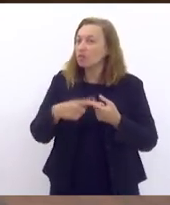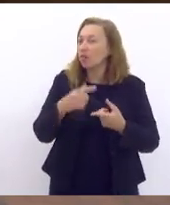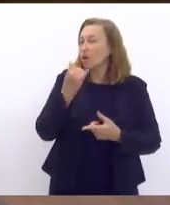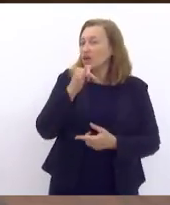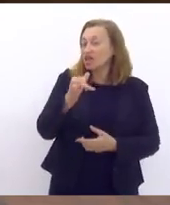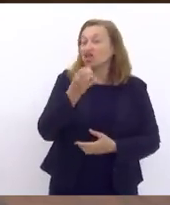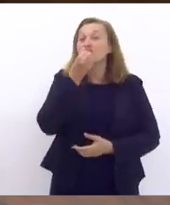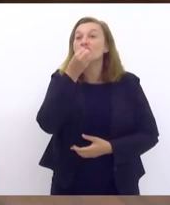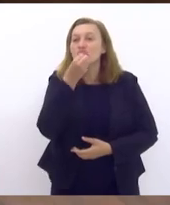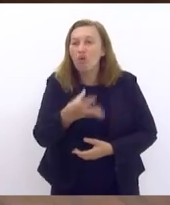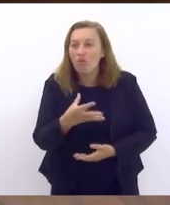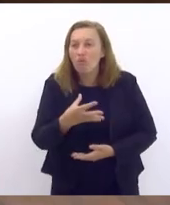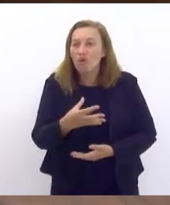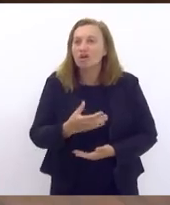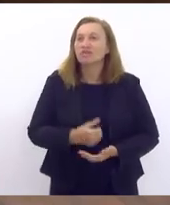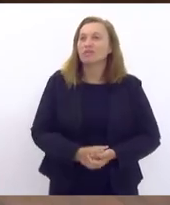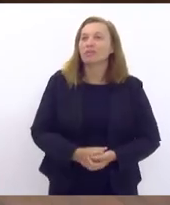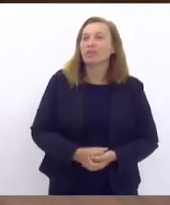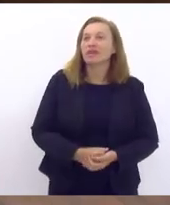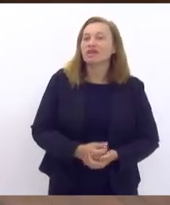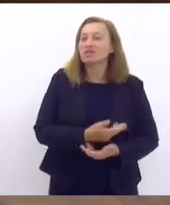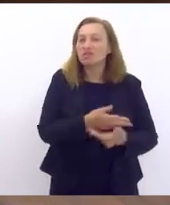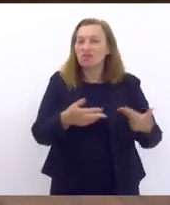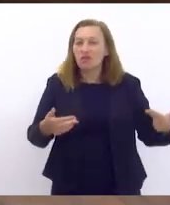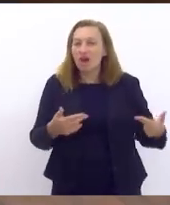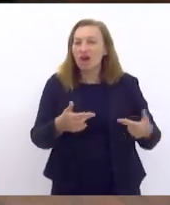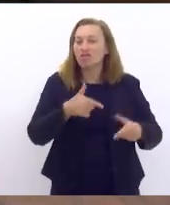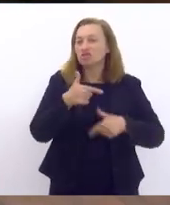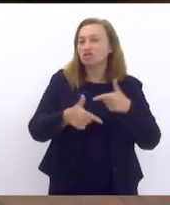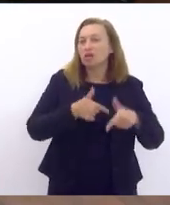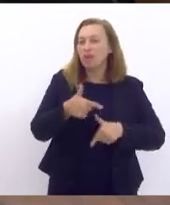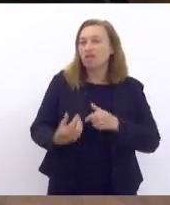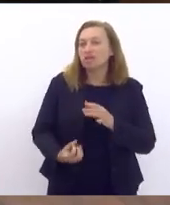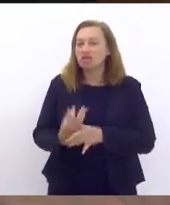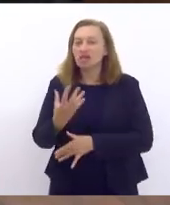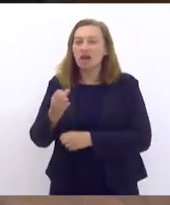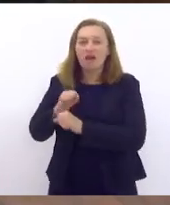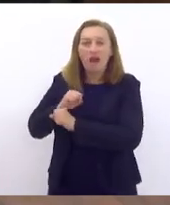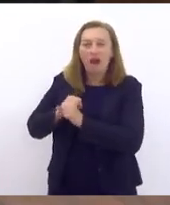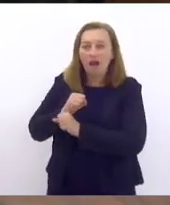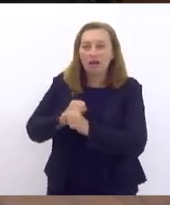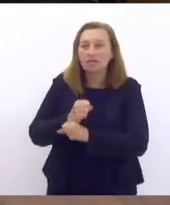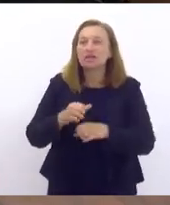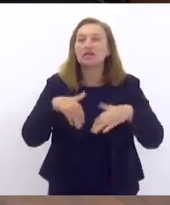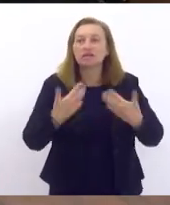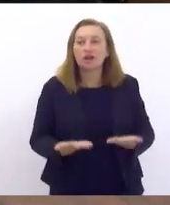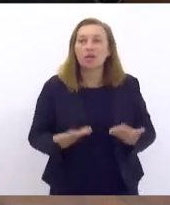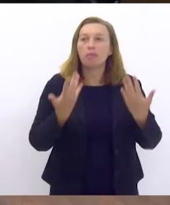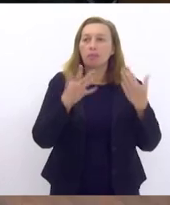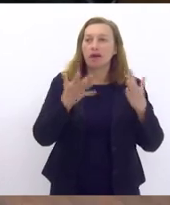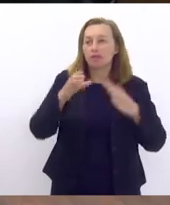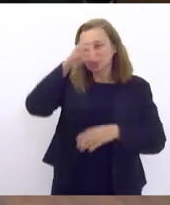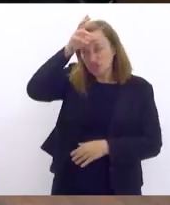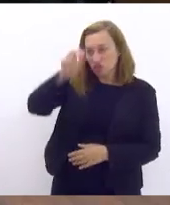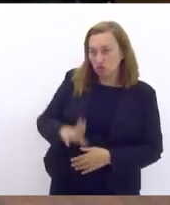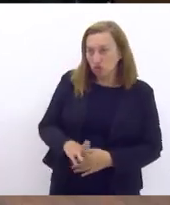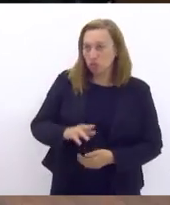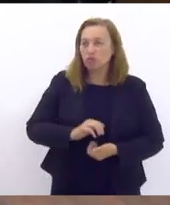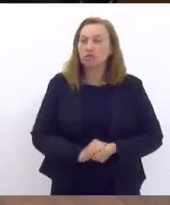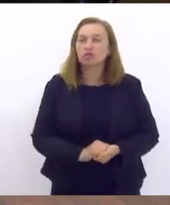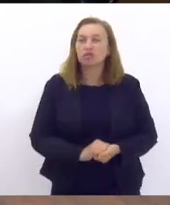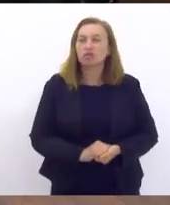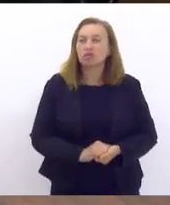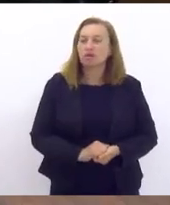energia muito bom. São centenas de empregos que são gerados ali há décadas. Então, parabéns, Tia Ju, como